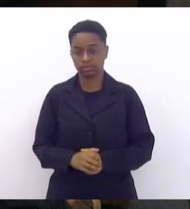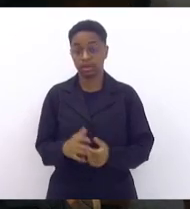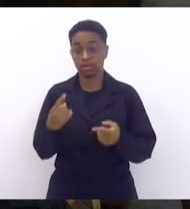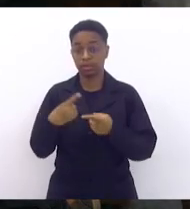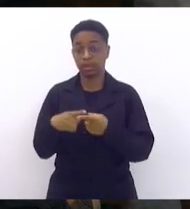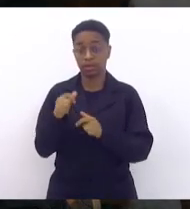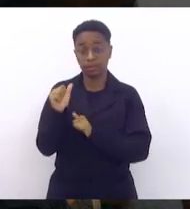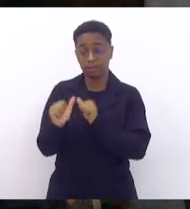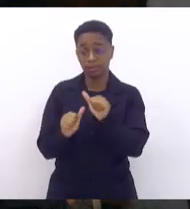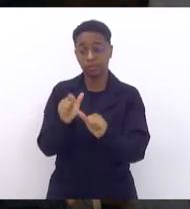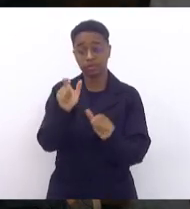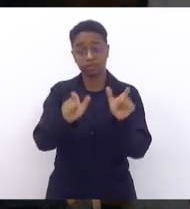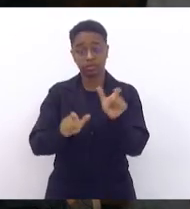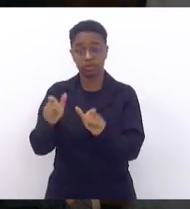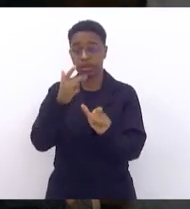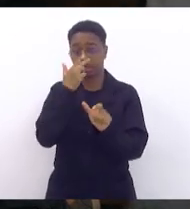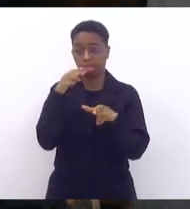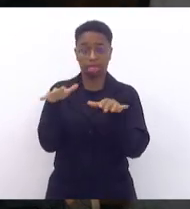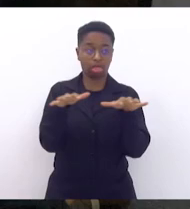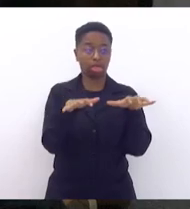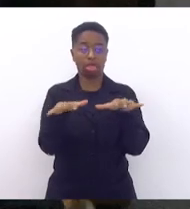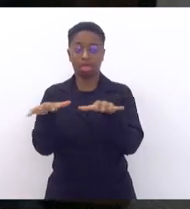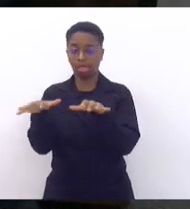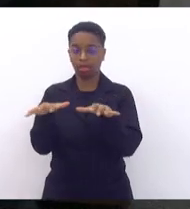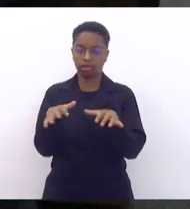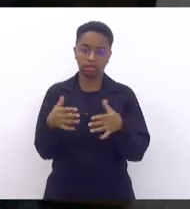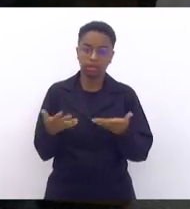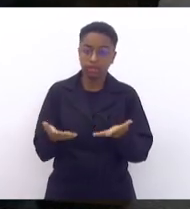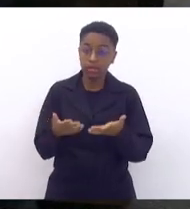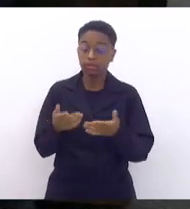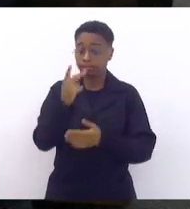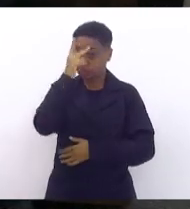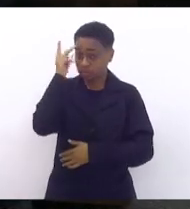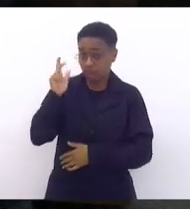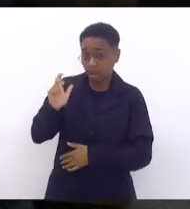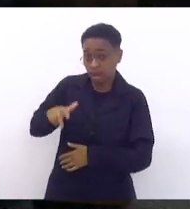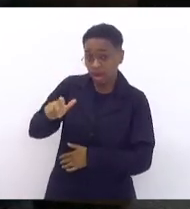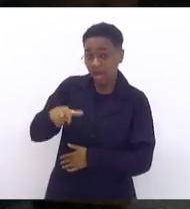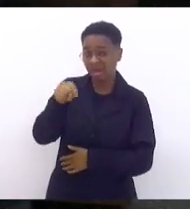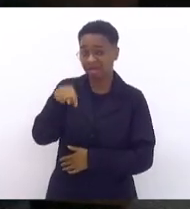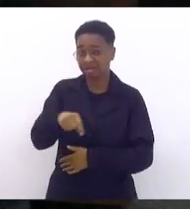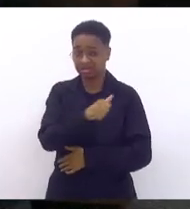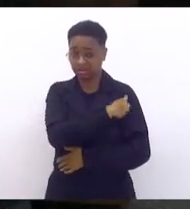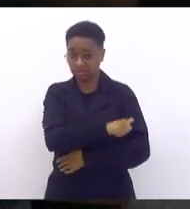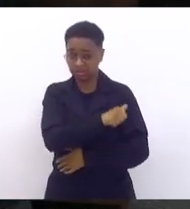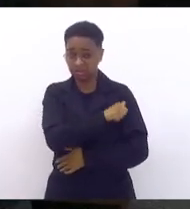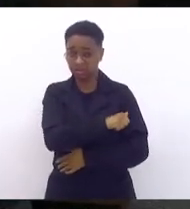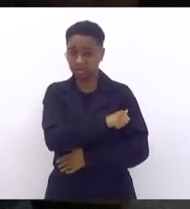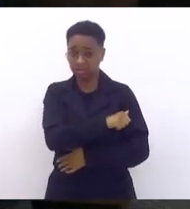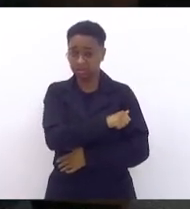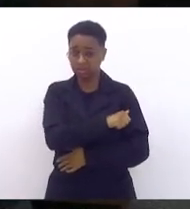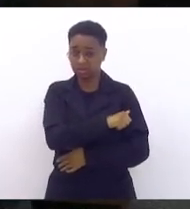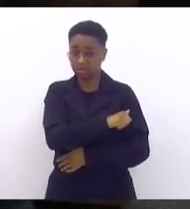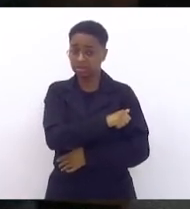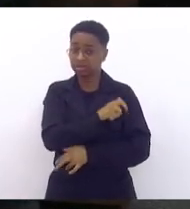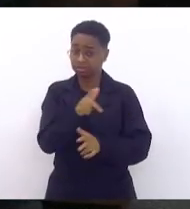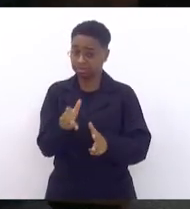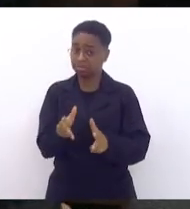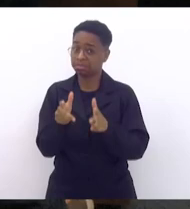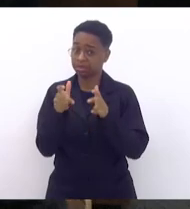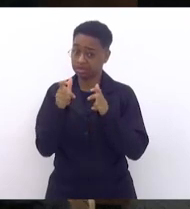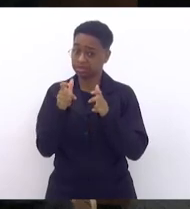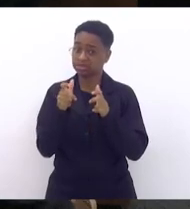transformam as pessoas em zumbis. Quem anda pelas ruas do Rio se depara com isso